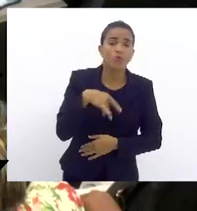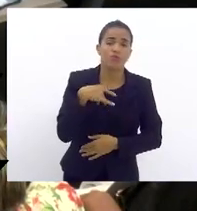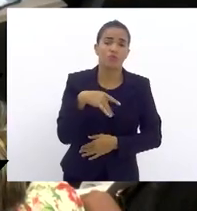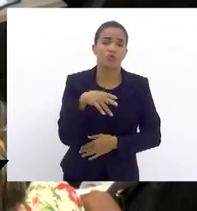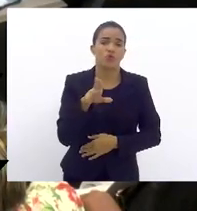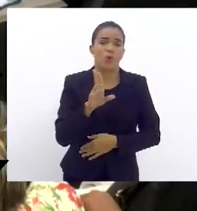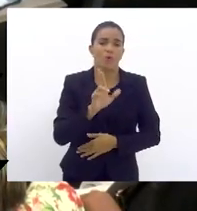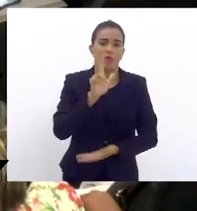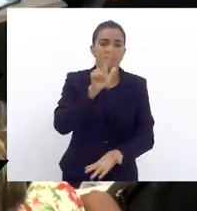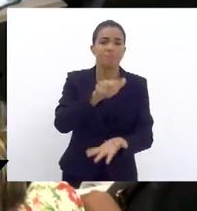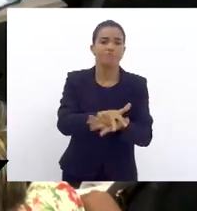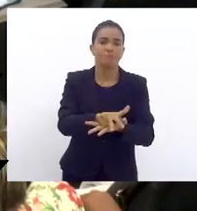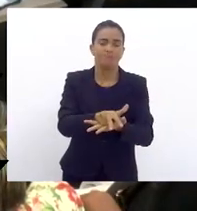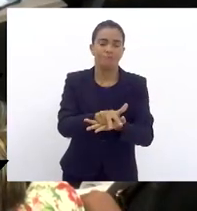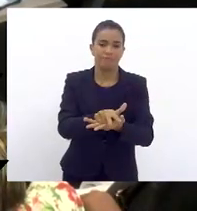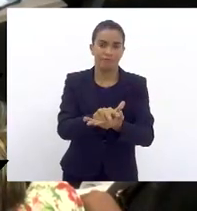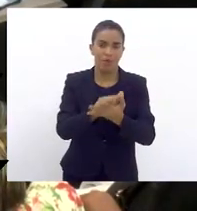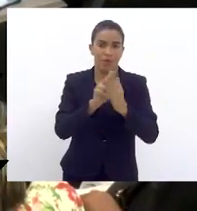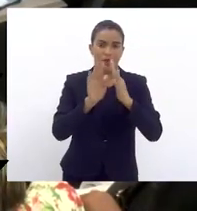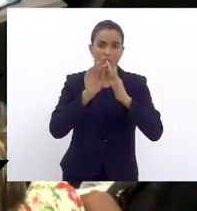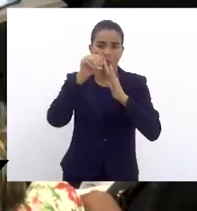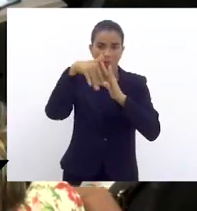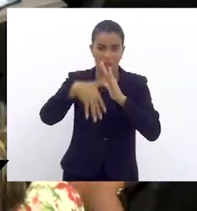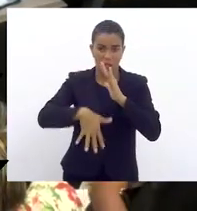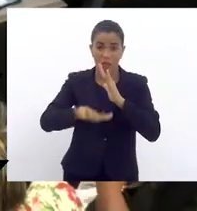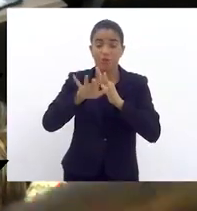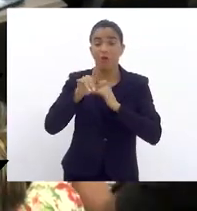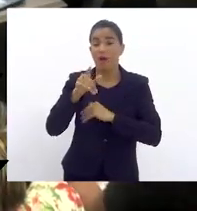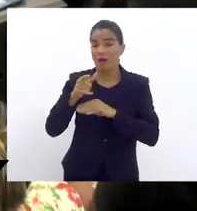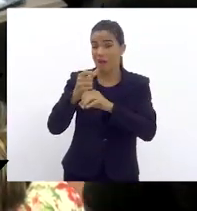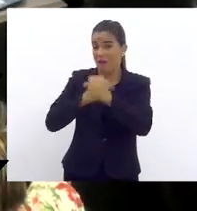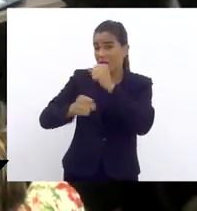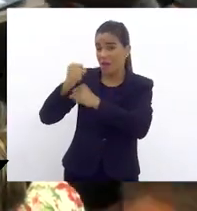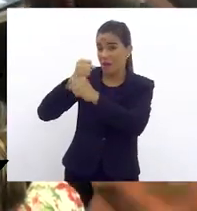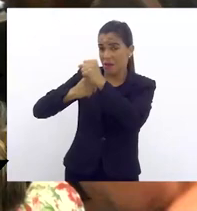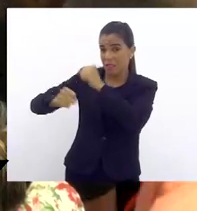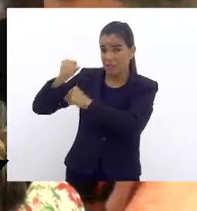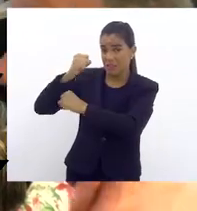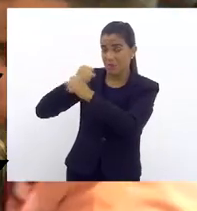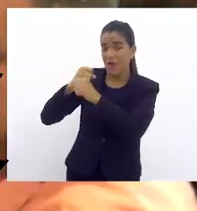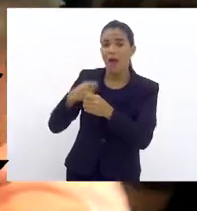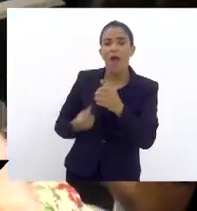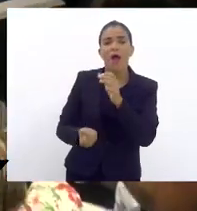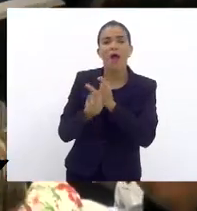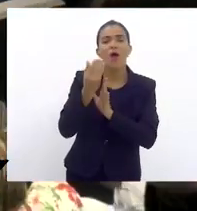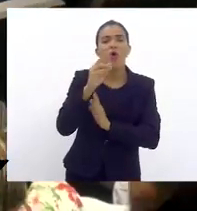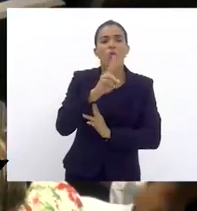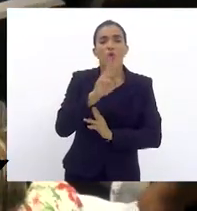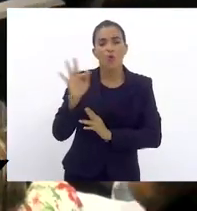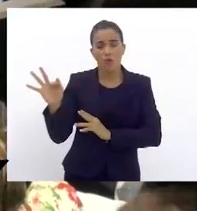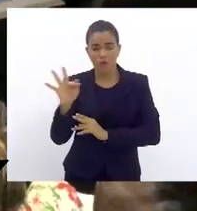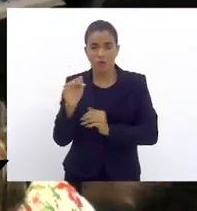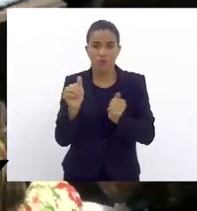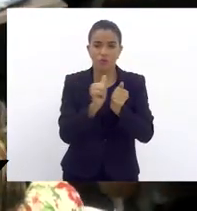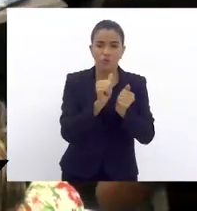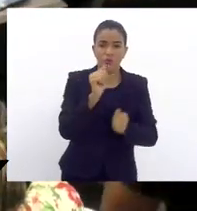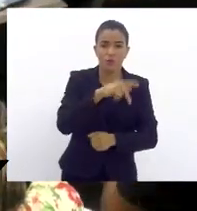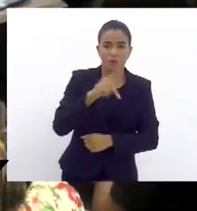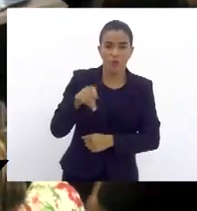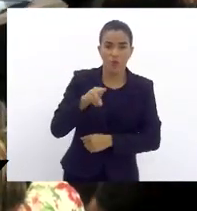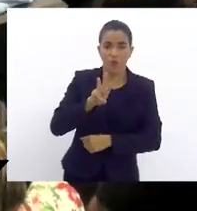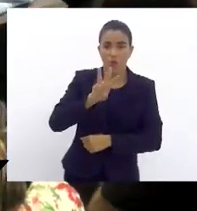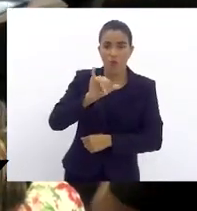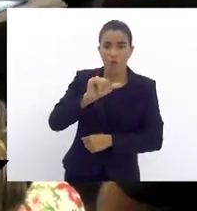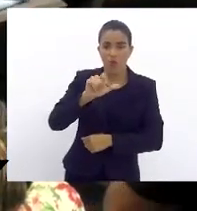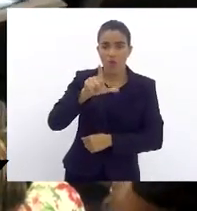dos terreiros é alguns anos atrás a comissão fez na UFF junto com professor Wilson madeira e